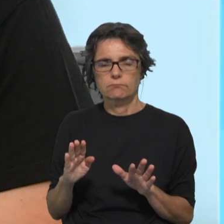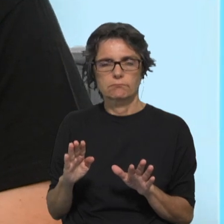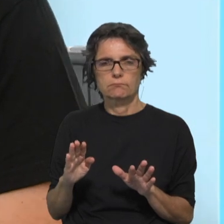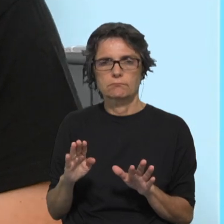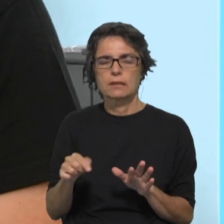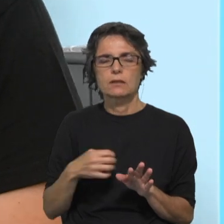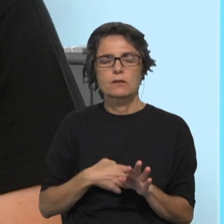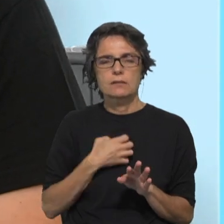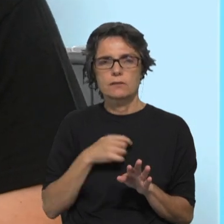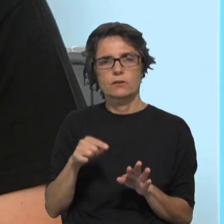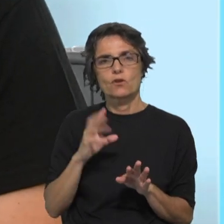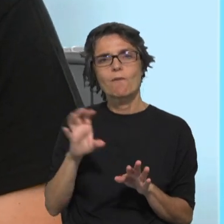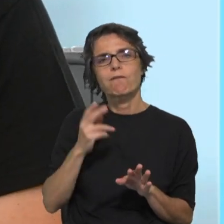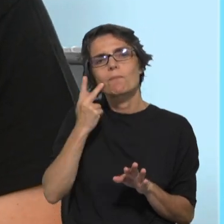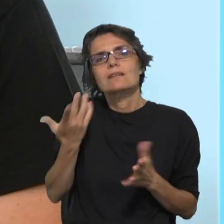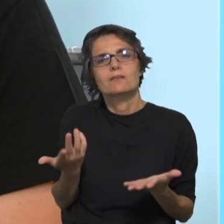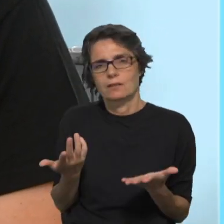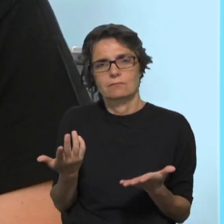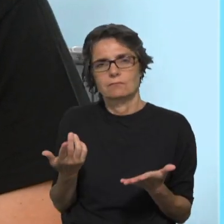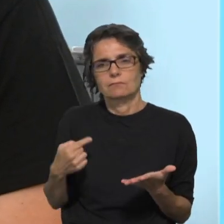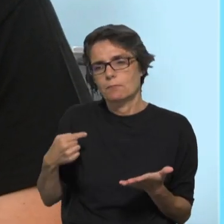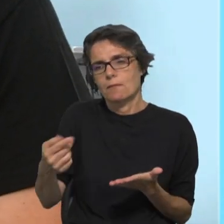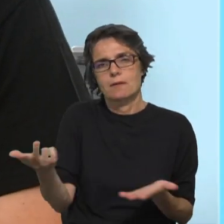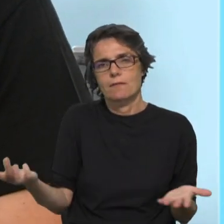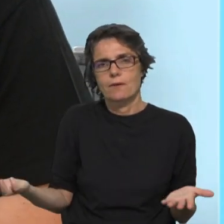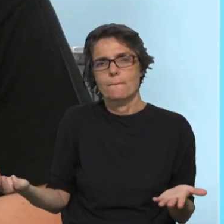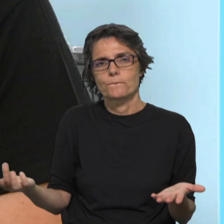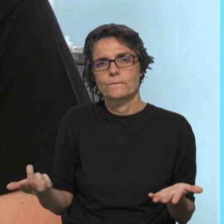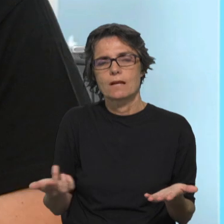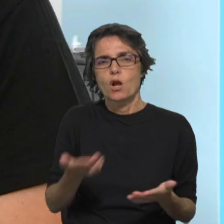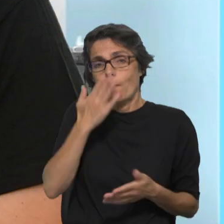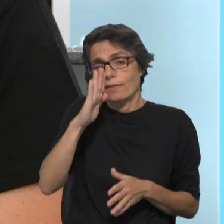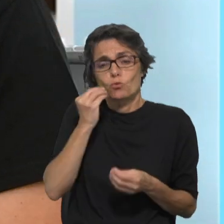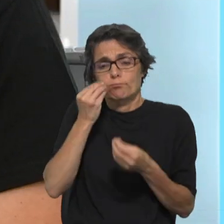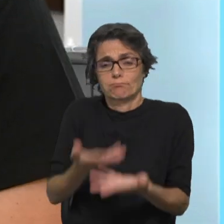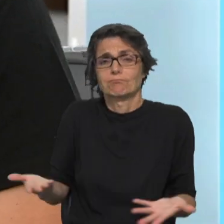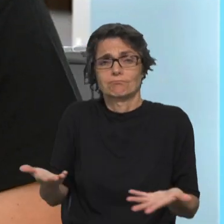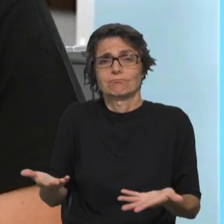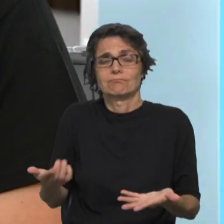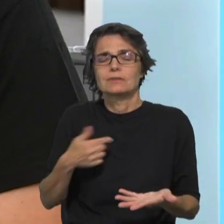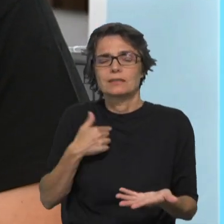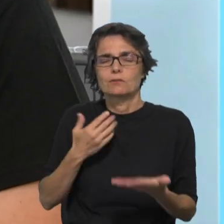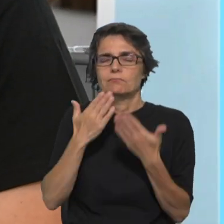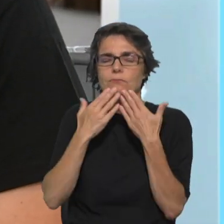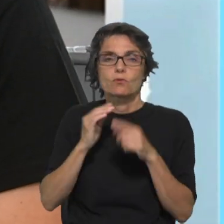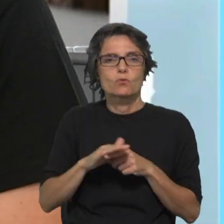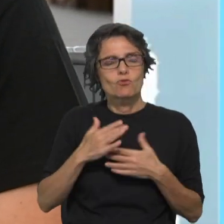enfim, é uma forma de viver, é uma forma de ser e de estar. E realmente eu tenho tido uma graça imensa. Olho para a minha